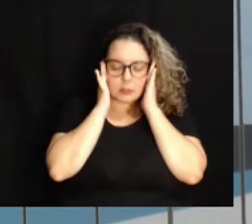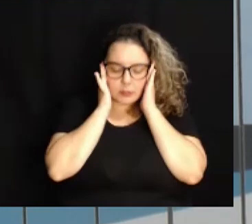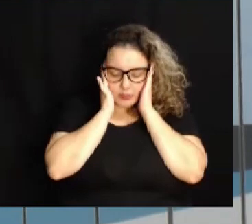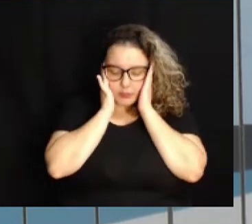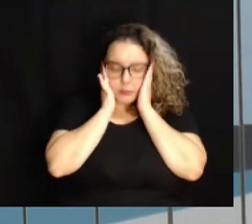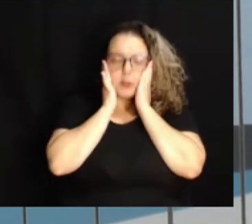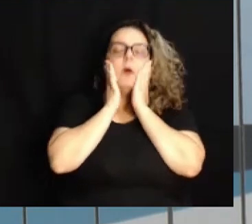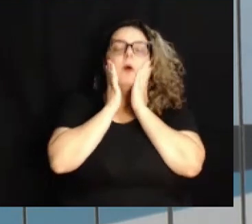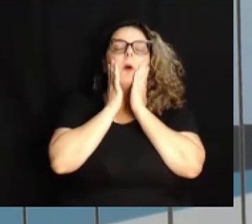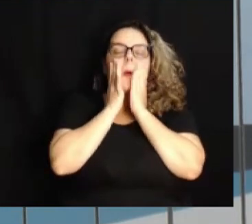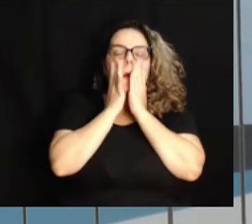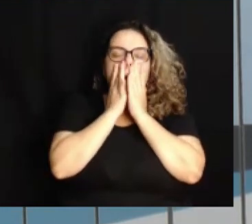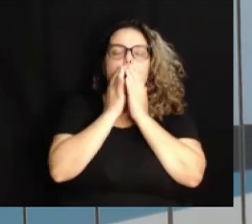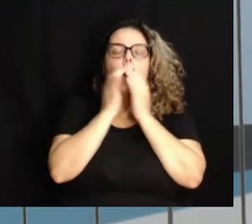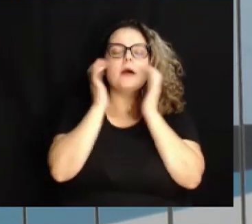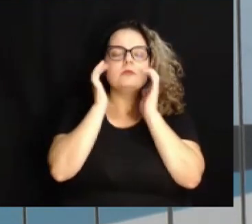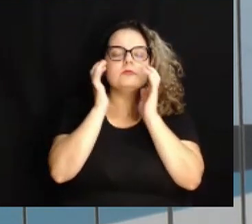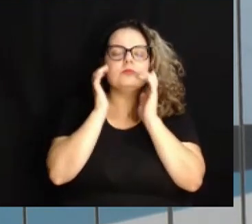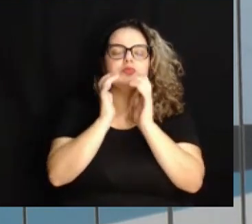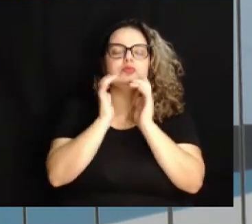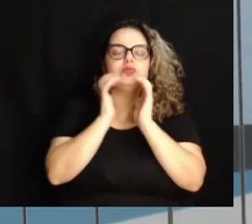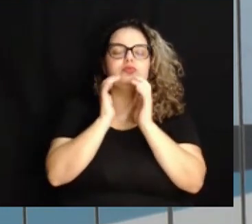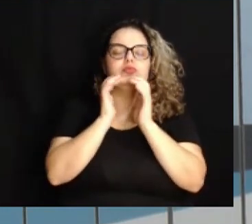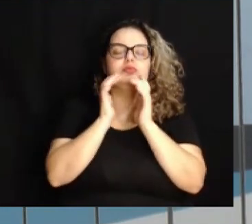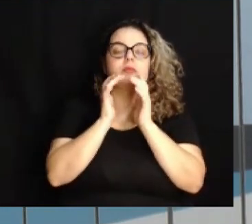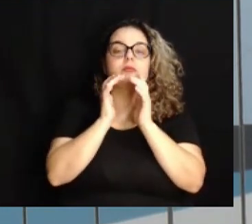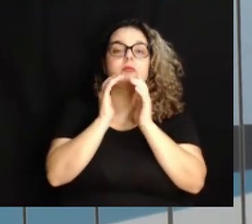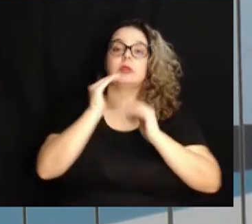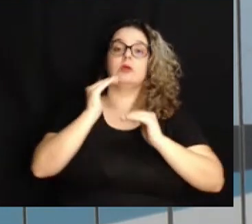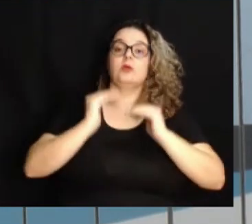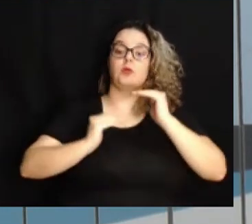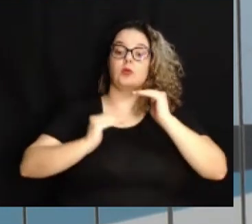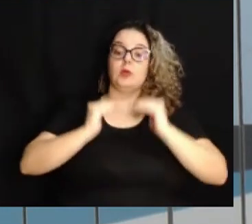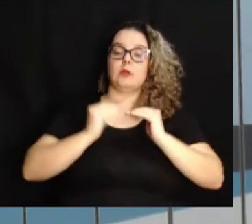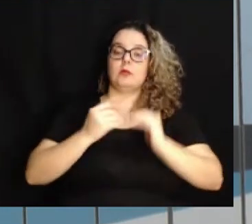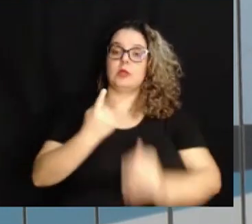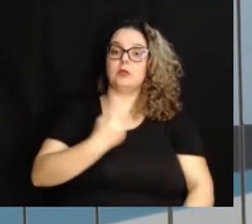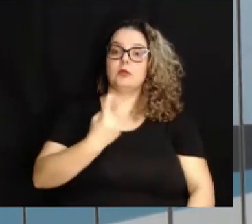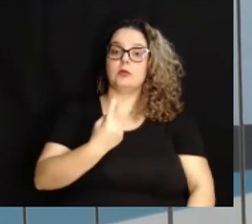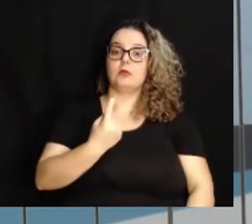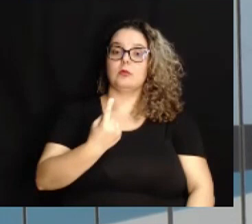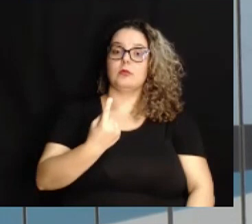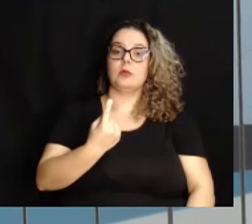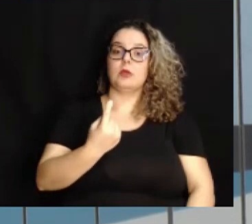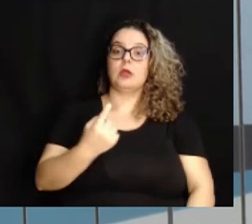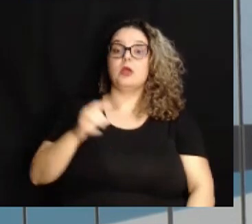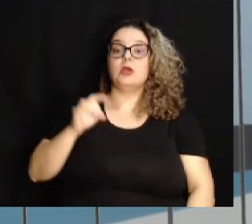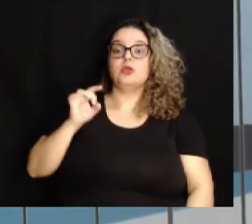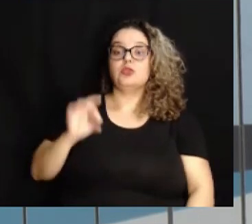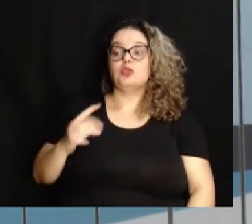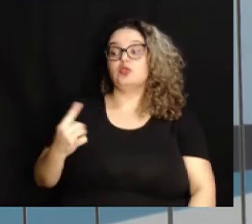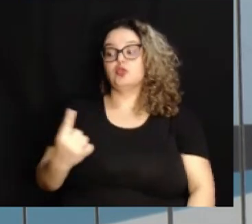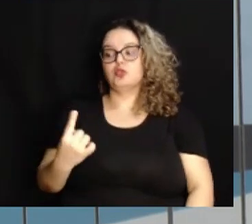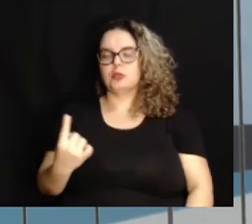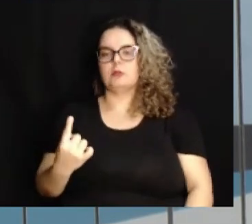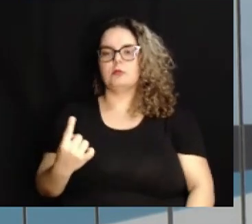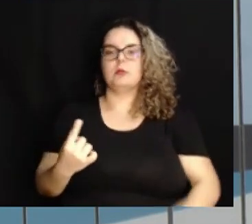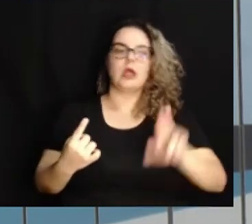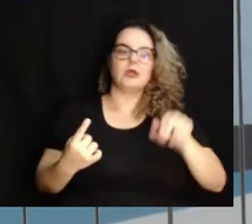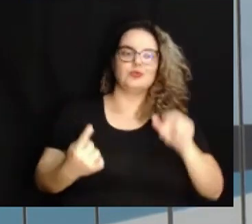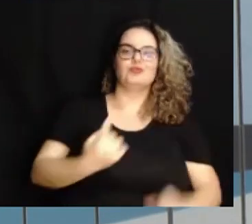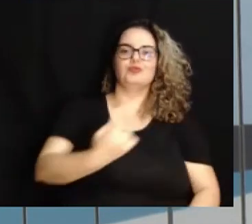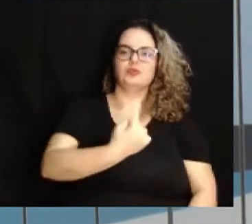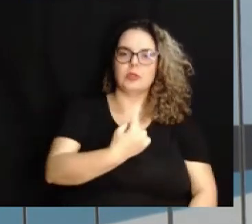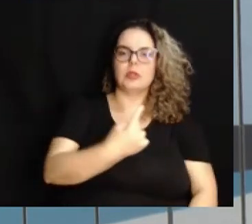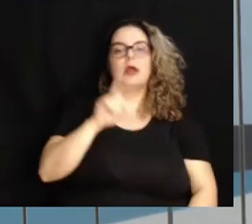importante entender o equilíbrio de estar sozinho. Só estar sozinho é um problema, mas também nunca estar sozinho é um problema. Então, claro, aí você fala